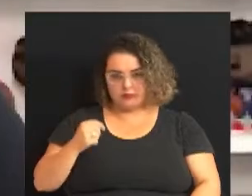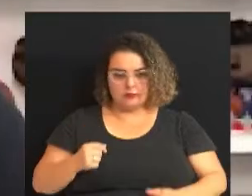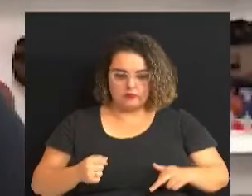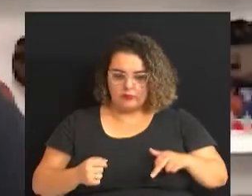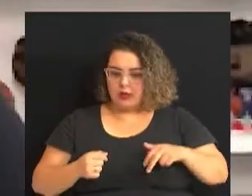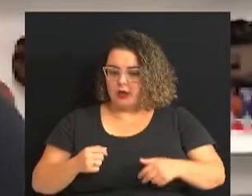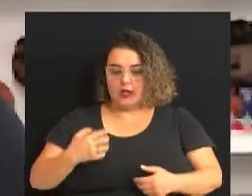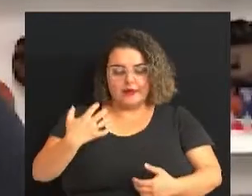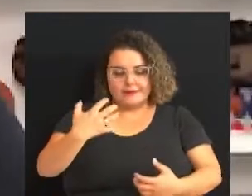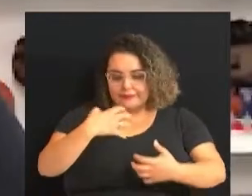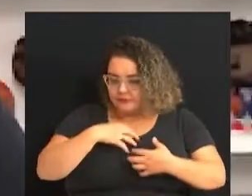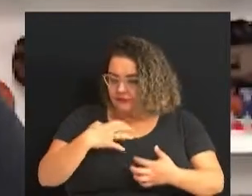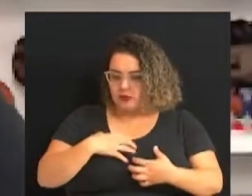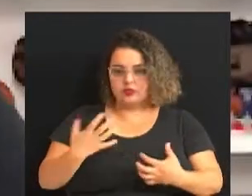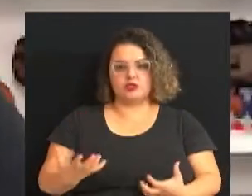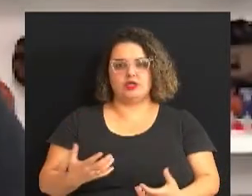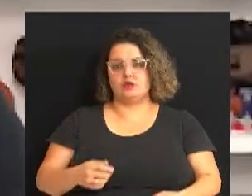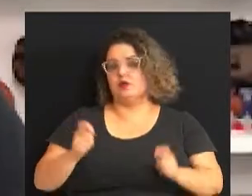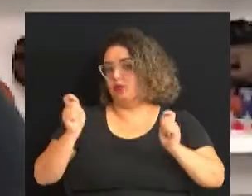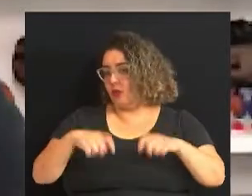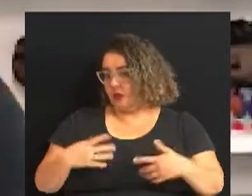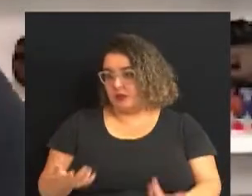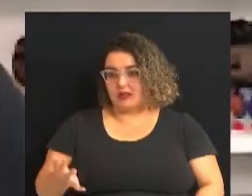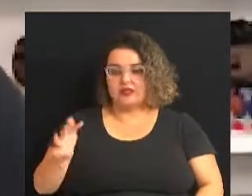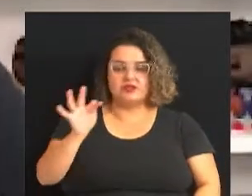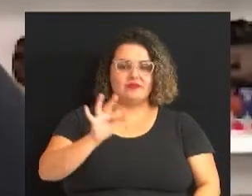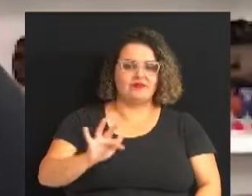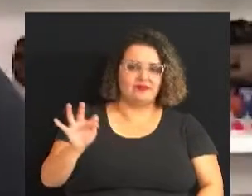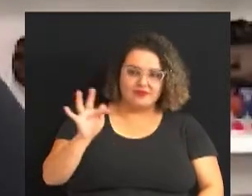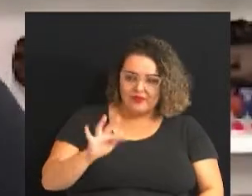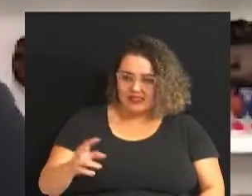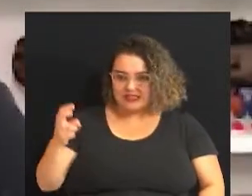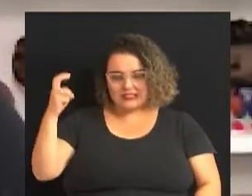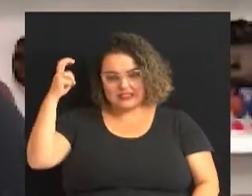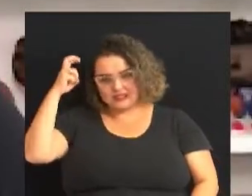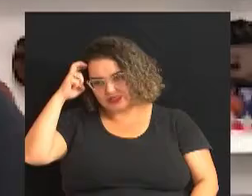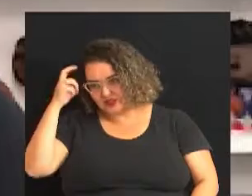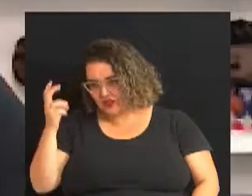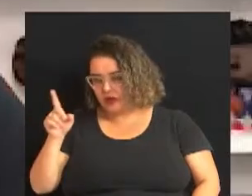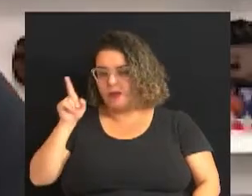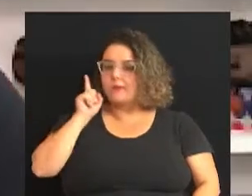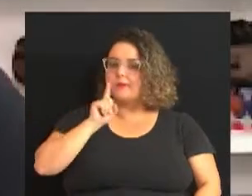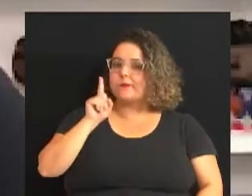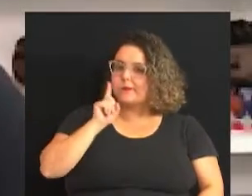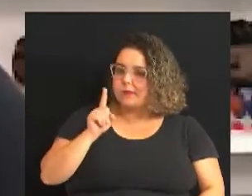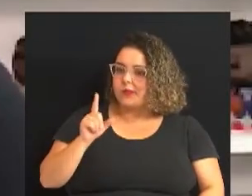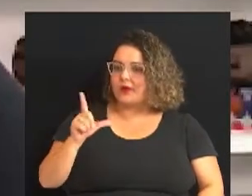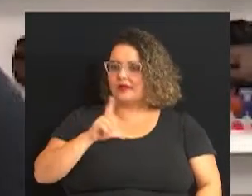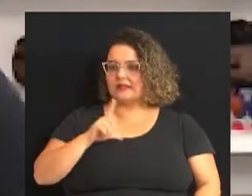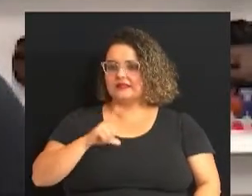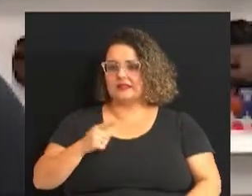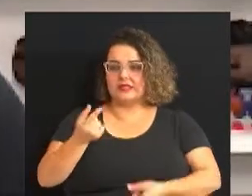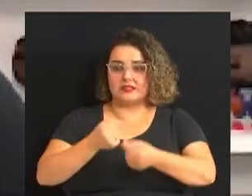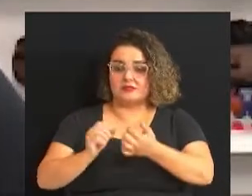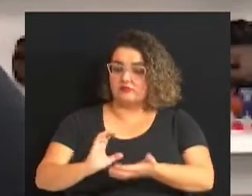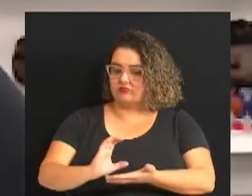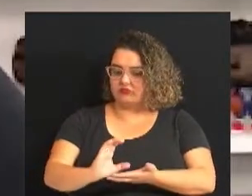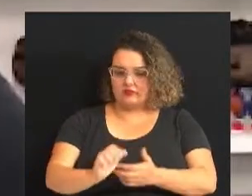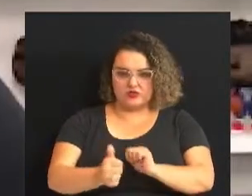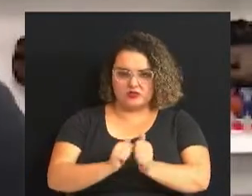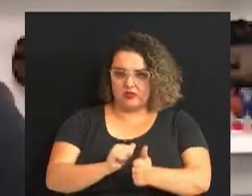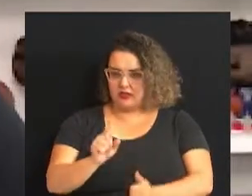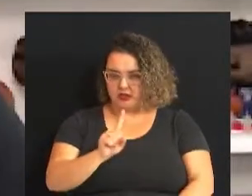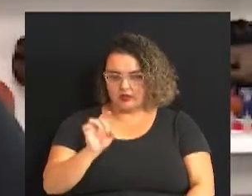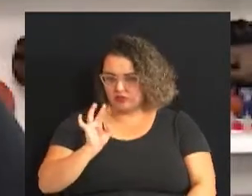que essa realidade de draft, de universidade, essa cultura que os norte-americanos têm em relação a investimento, e nós estamos falando só do